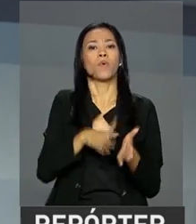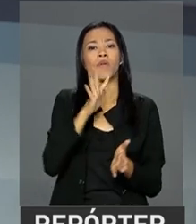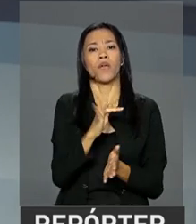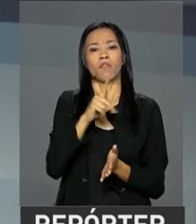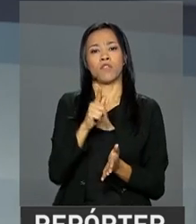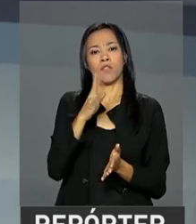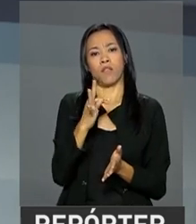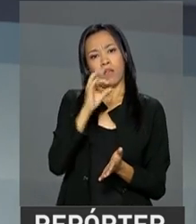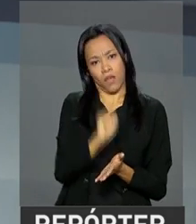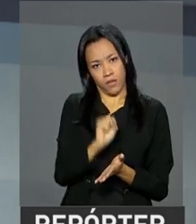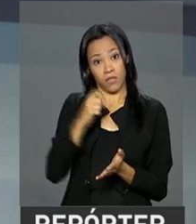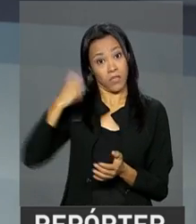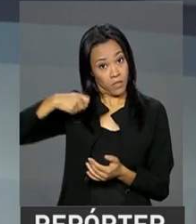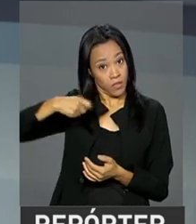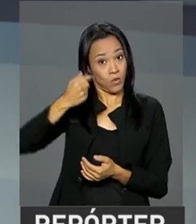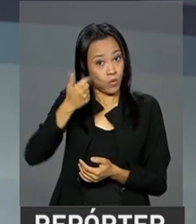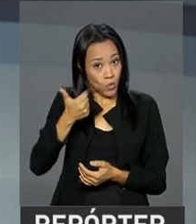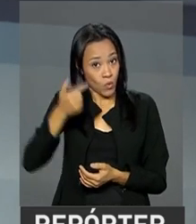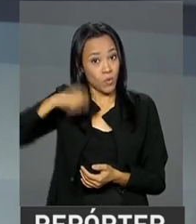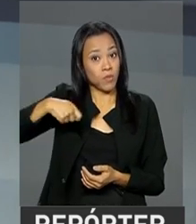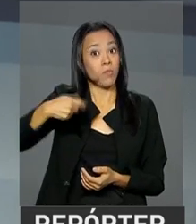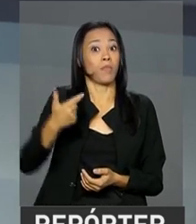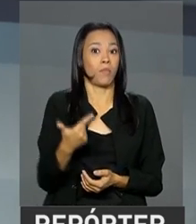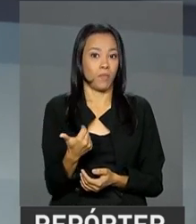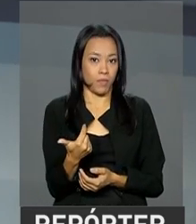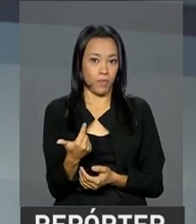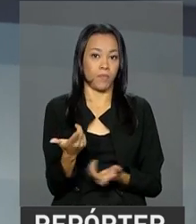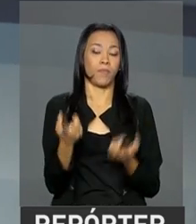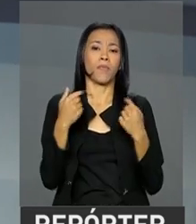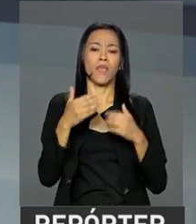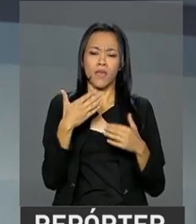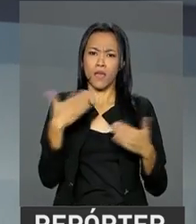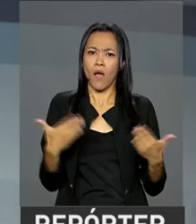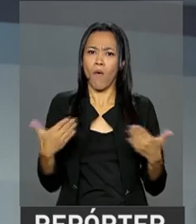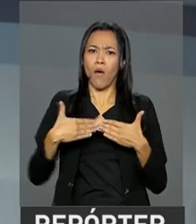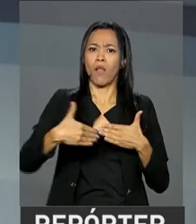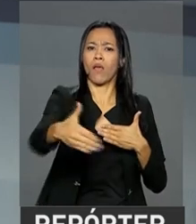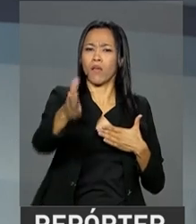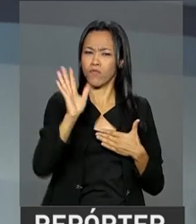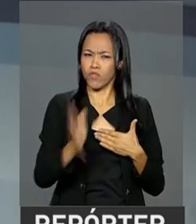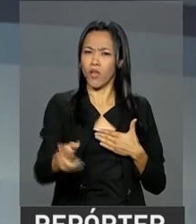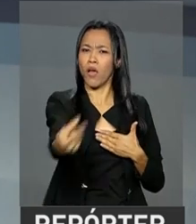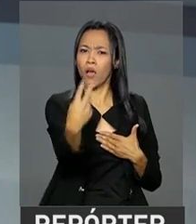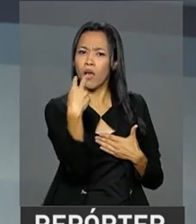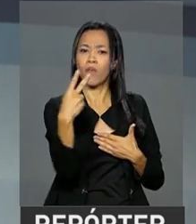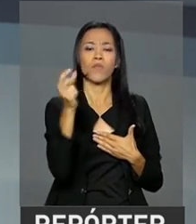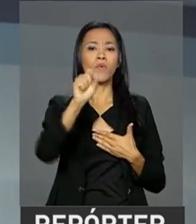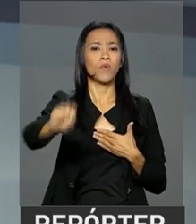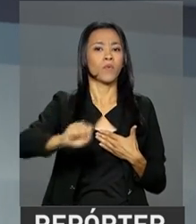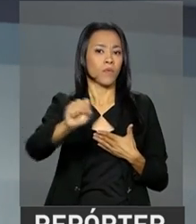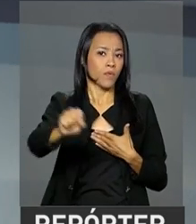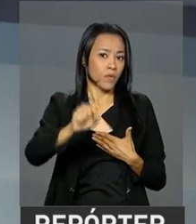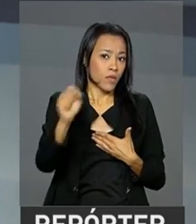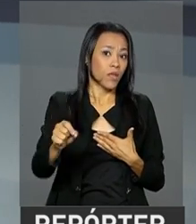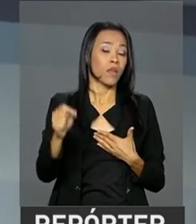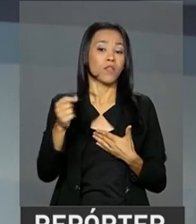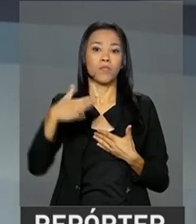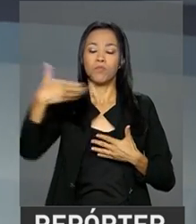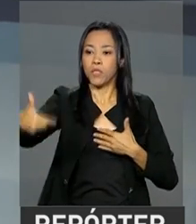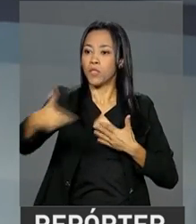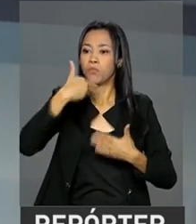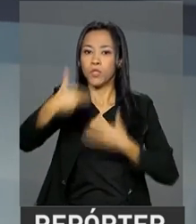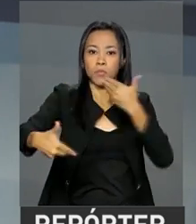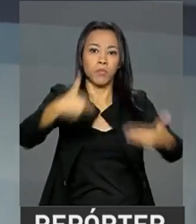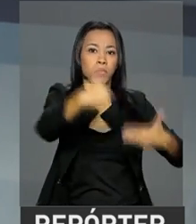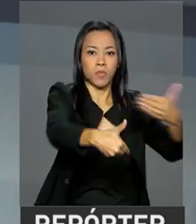meses e agora nos próximos dias todos que acompanharam o processo de demandas da